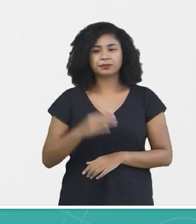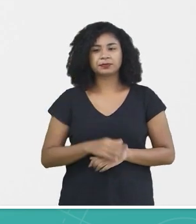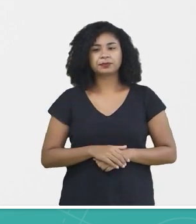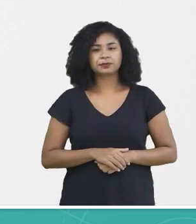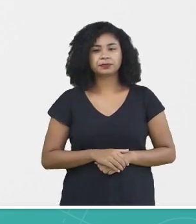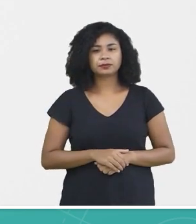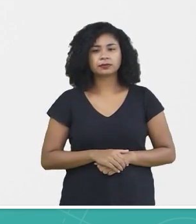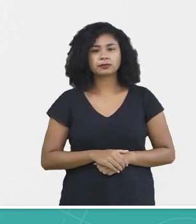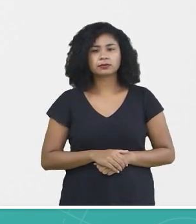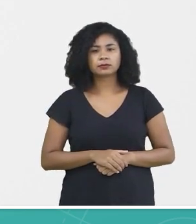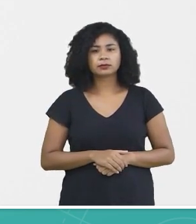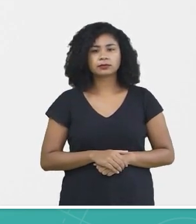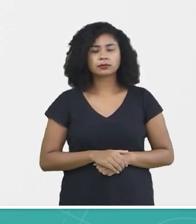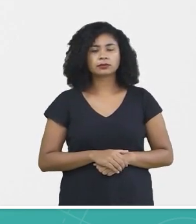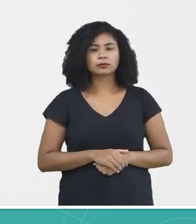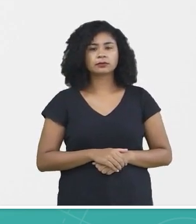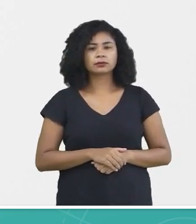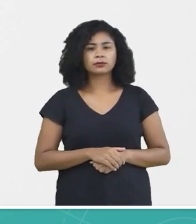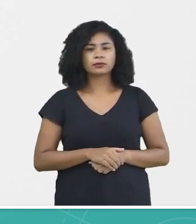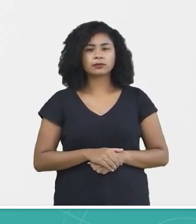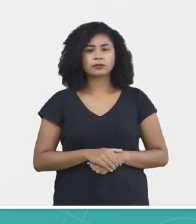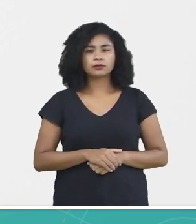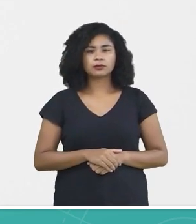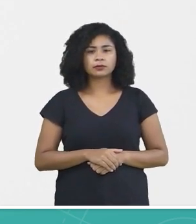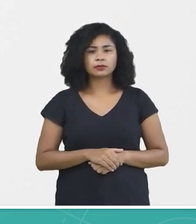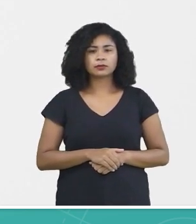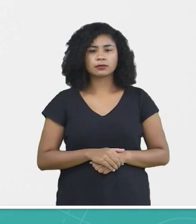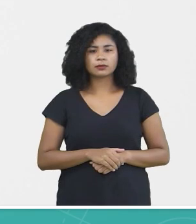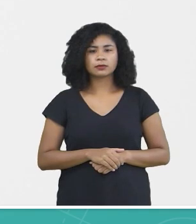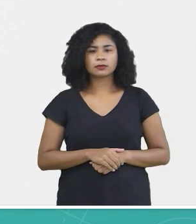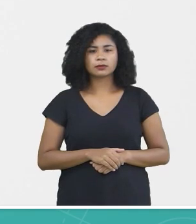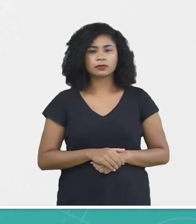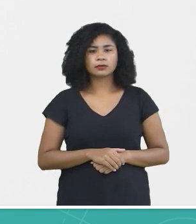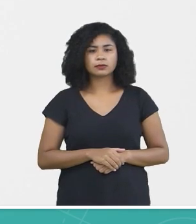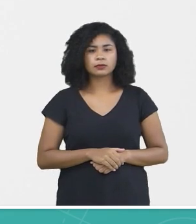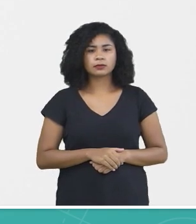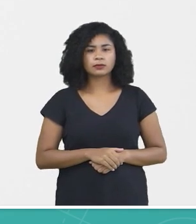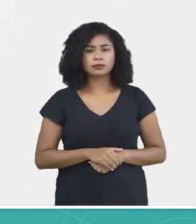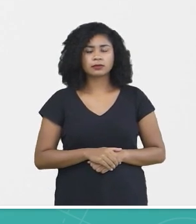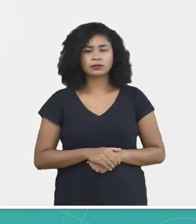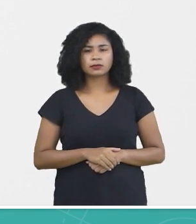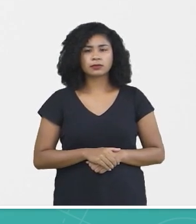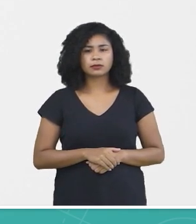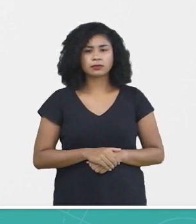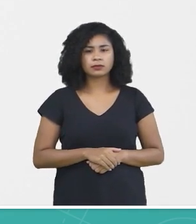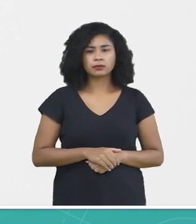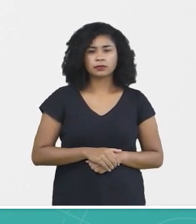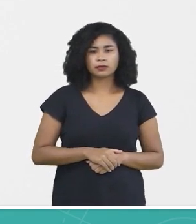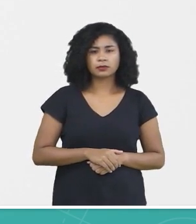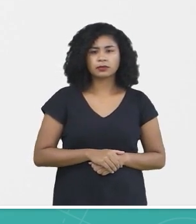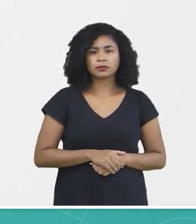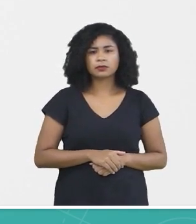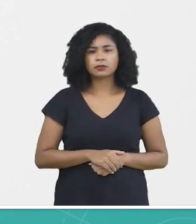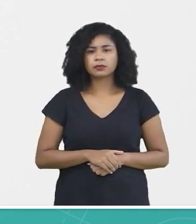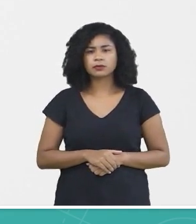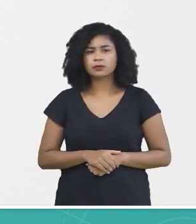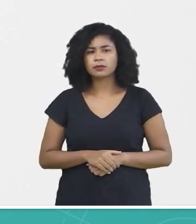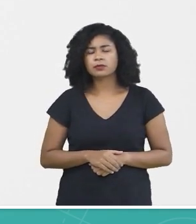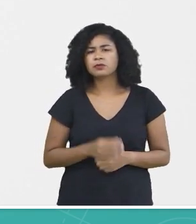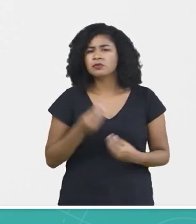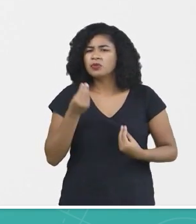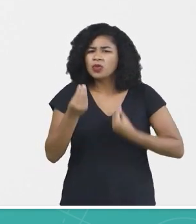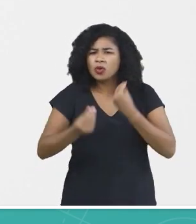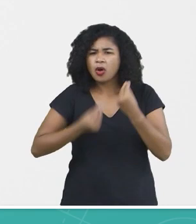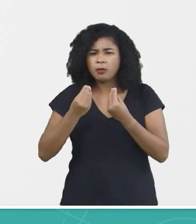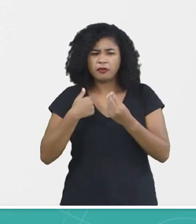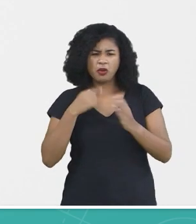a condição, né, de eu ter aí retas perpendiculares? Olha, eu vou conseguir